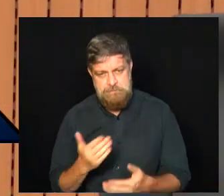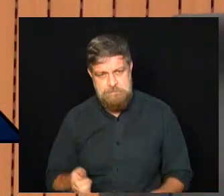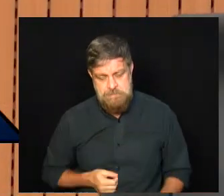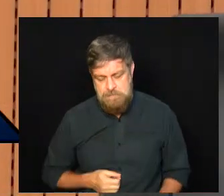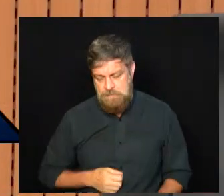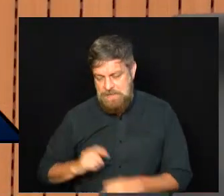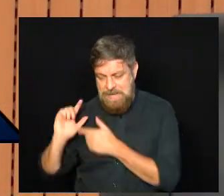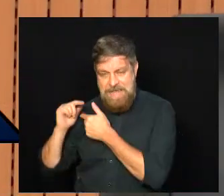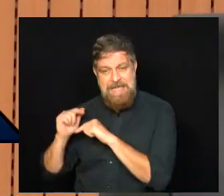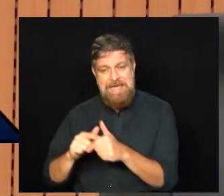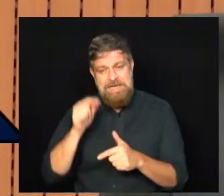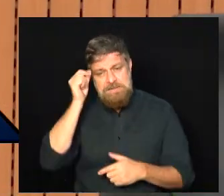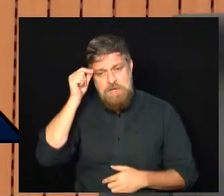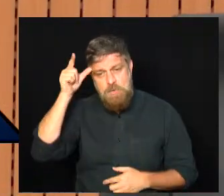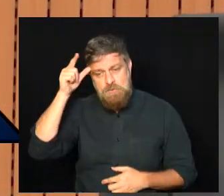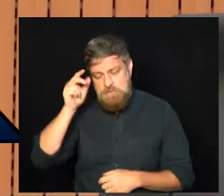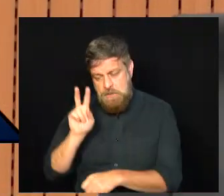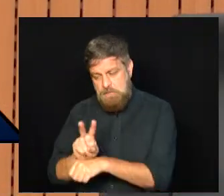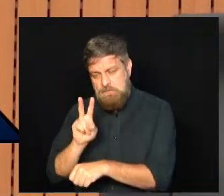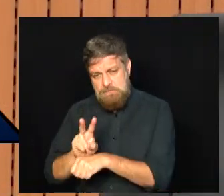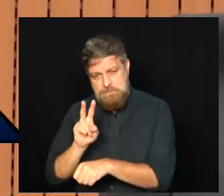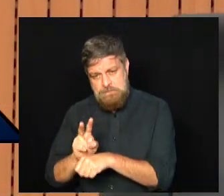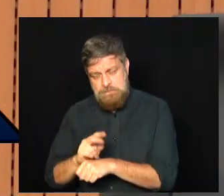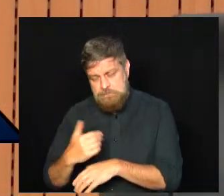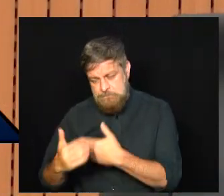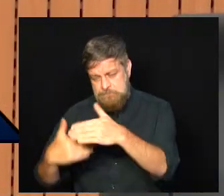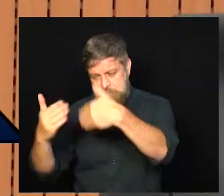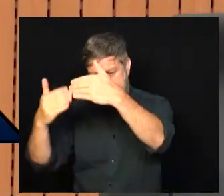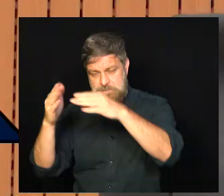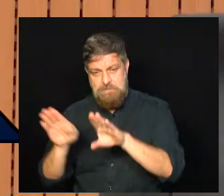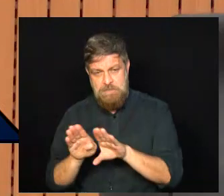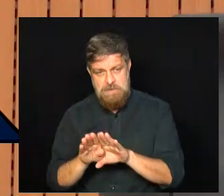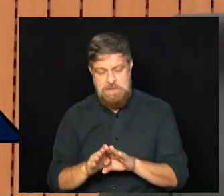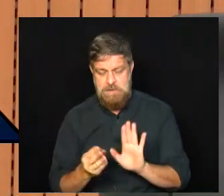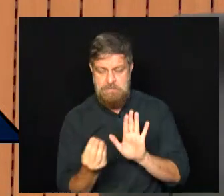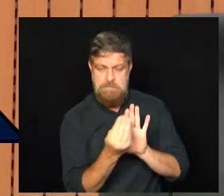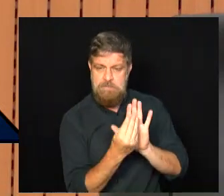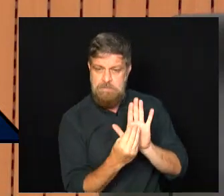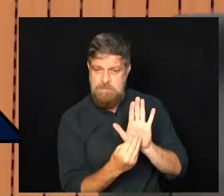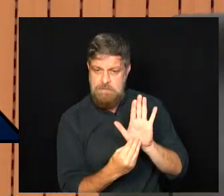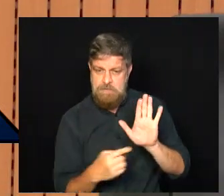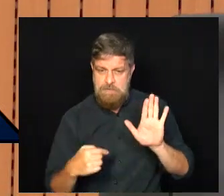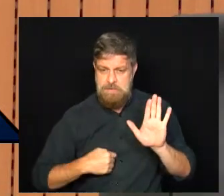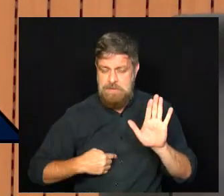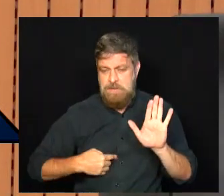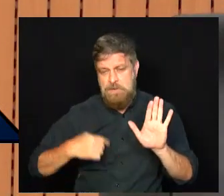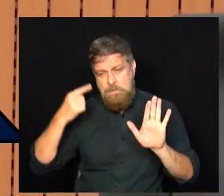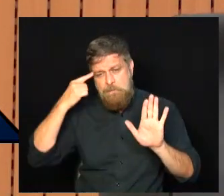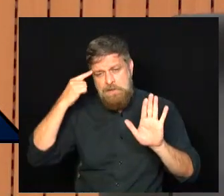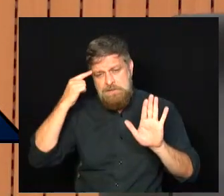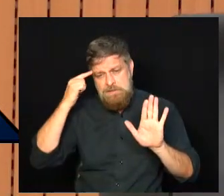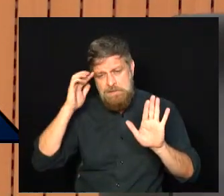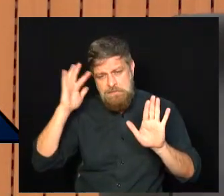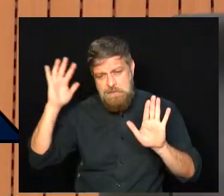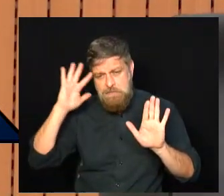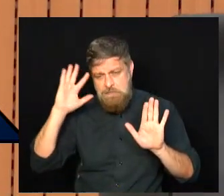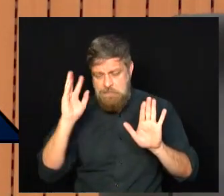e Desenvolvimento, na qual coloca as matrizes de seu pensamento relativamente a esse